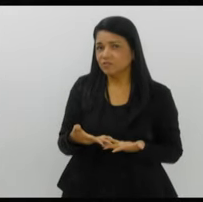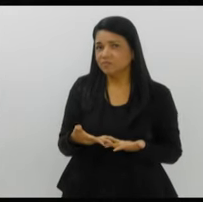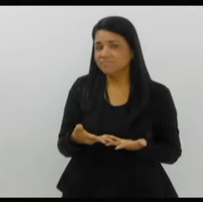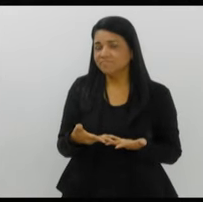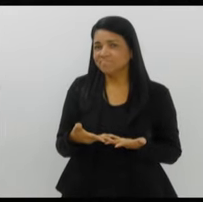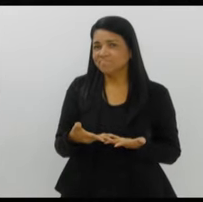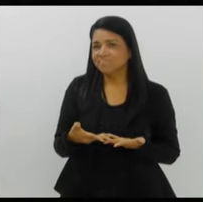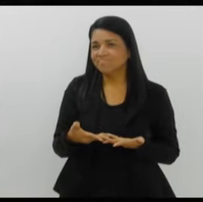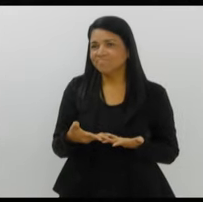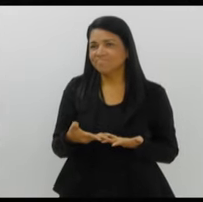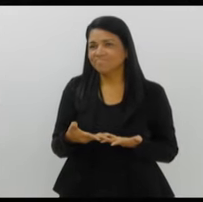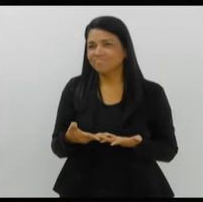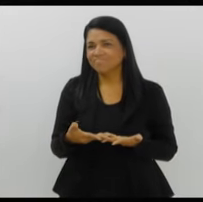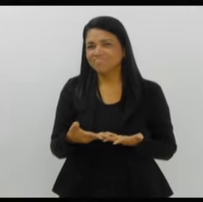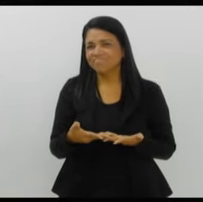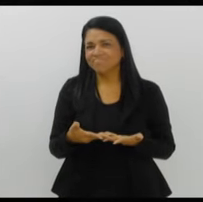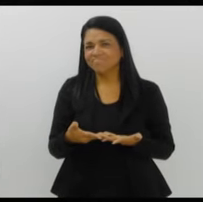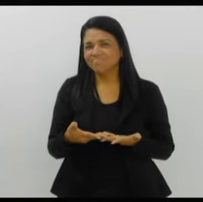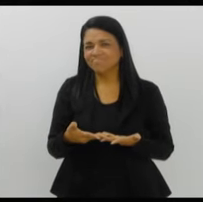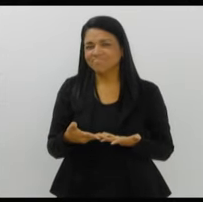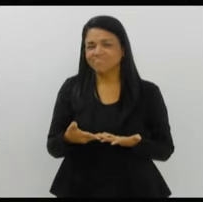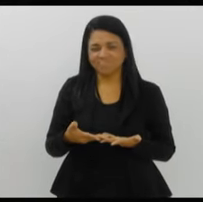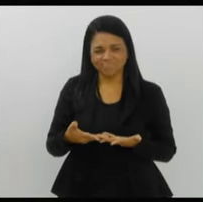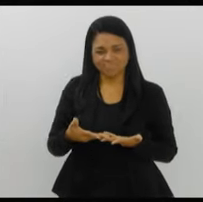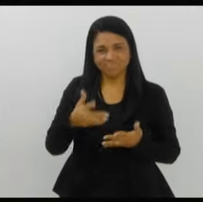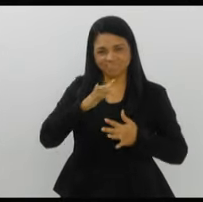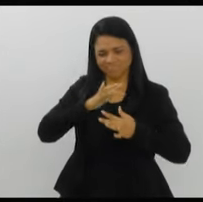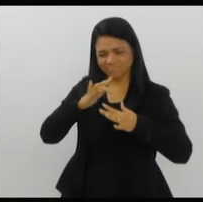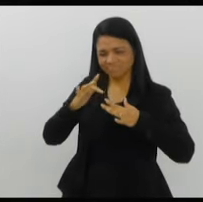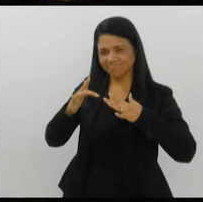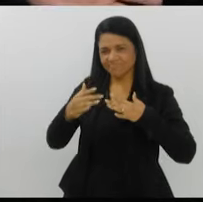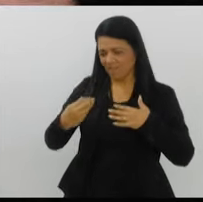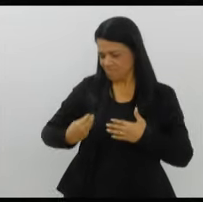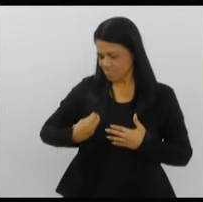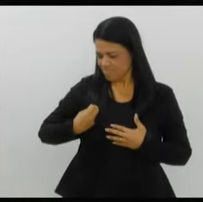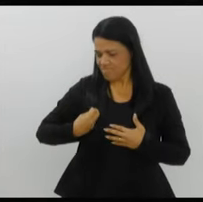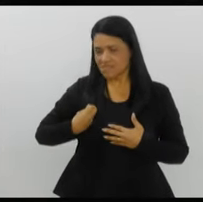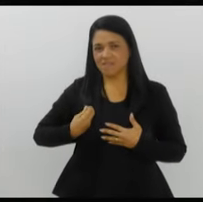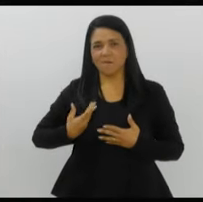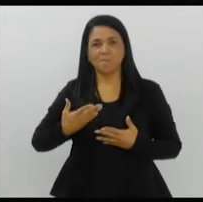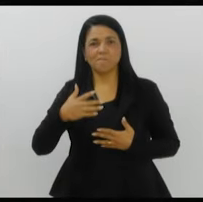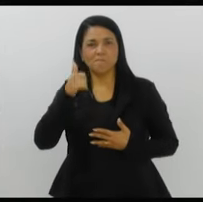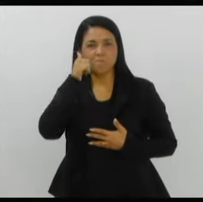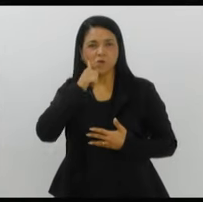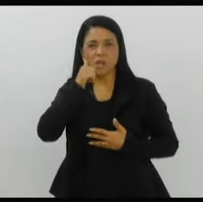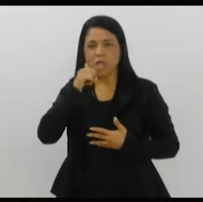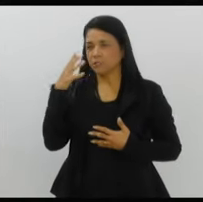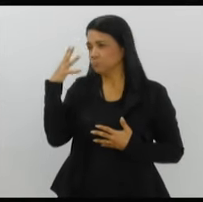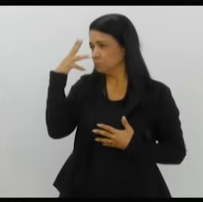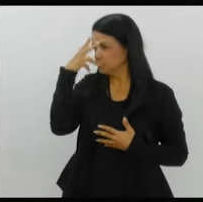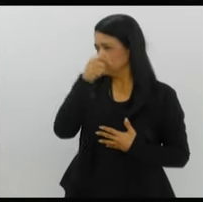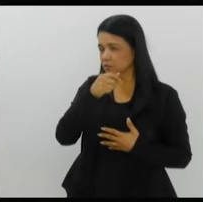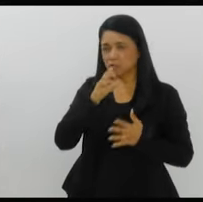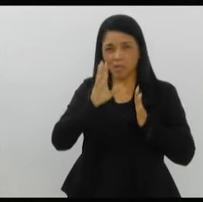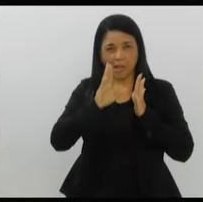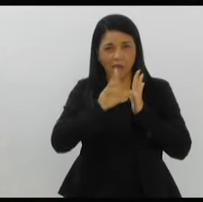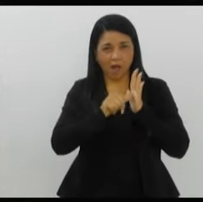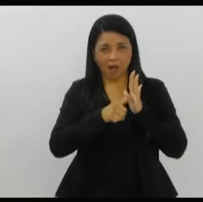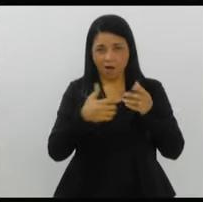poder ter a sua ilha para que ele possa viver. Mulheres bonitas, carros